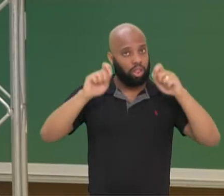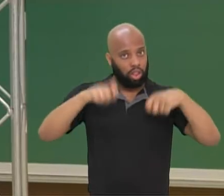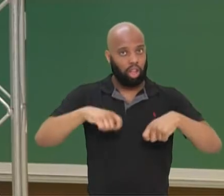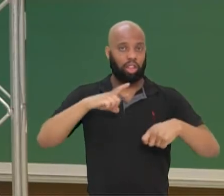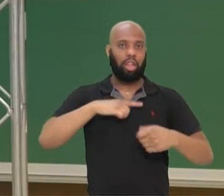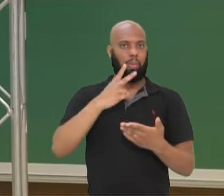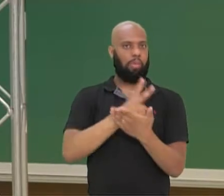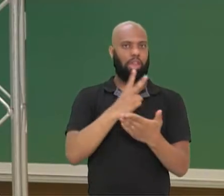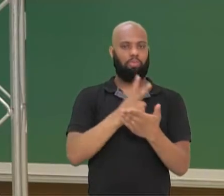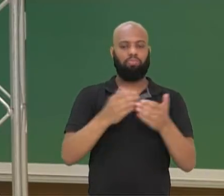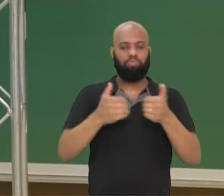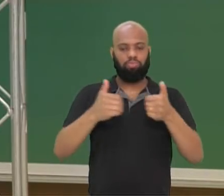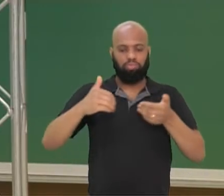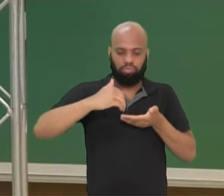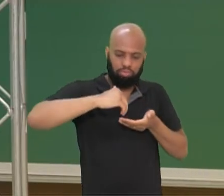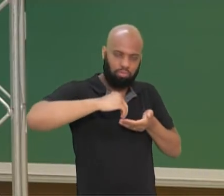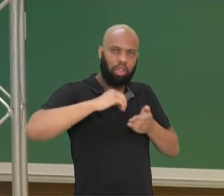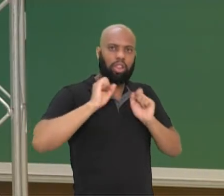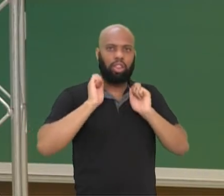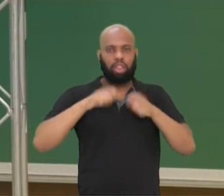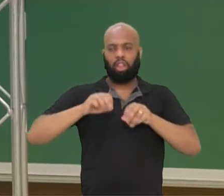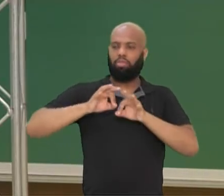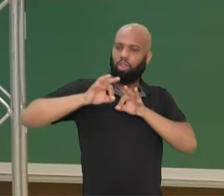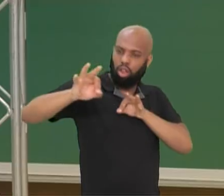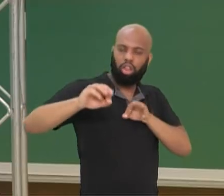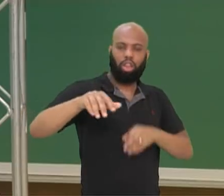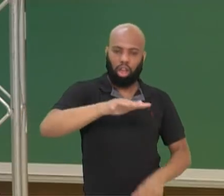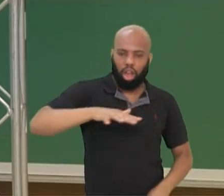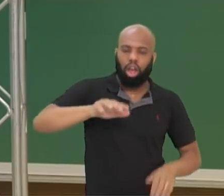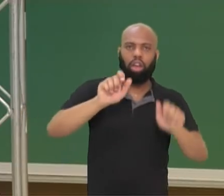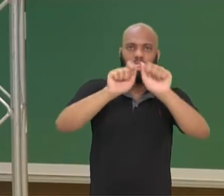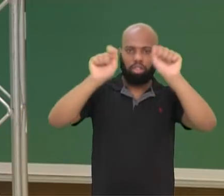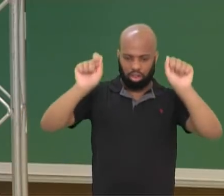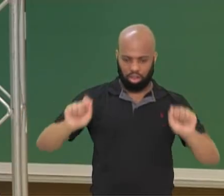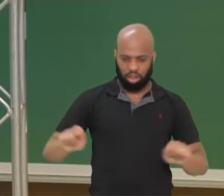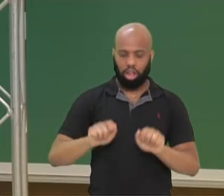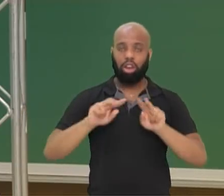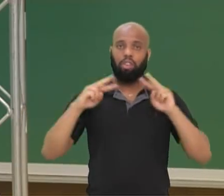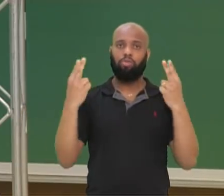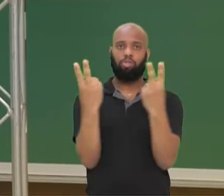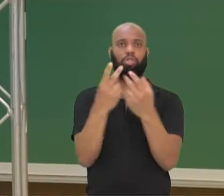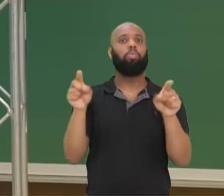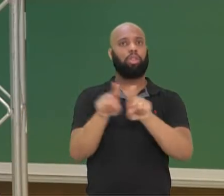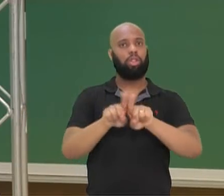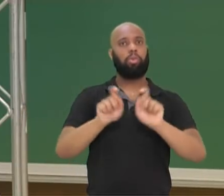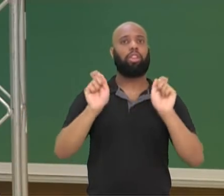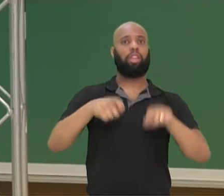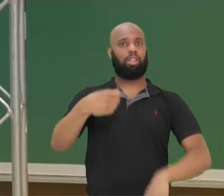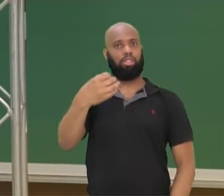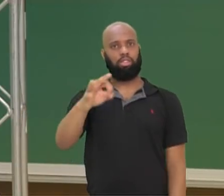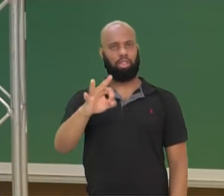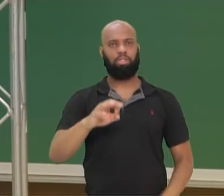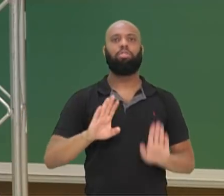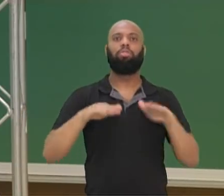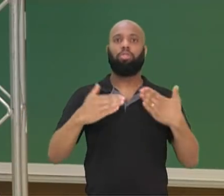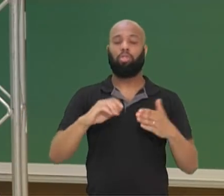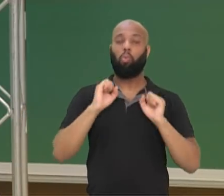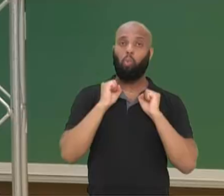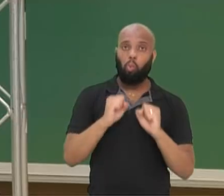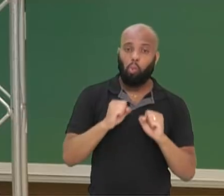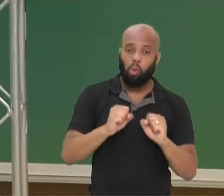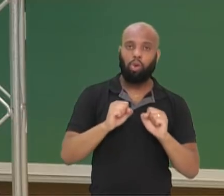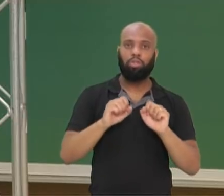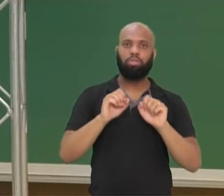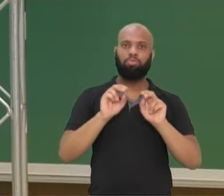de mesmo tamanho. Então eu faço isso com o comprimento, eu faço isso com a área e com o volume não é diferente. Então eu posso medir o